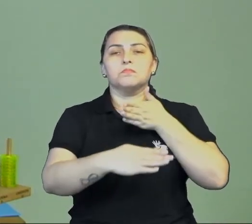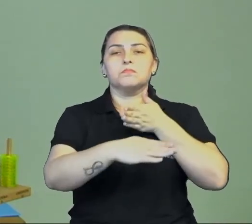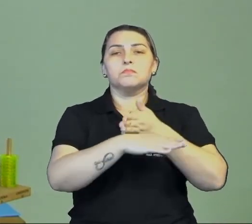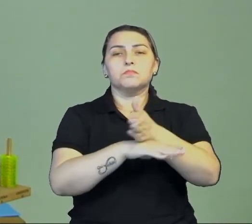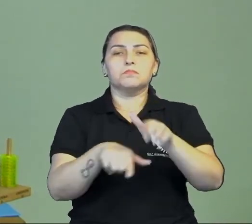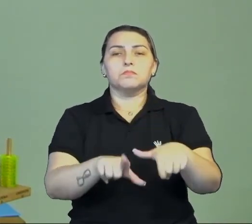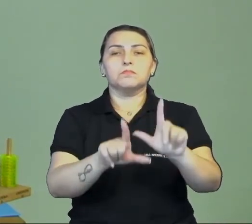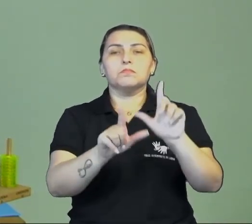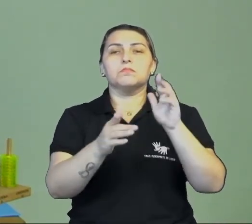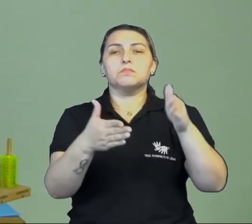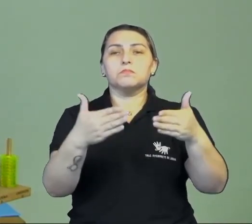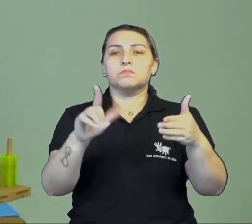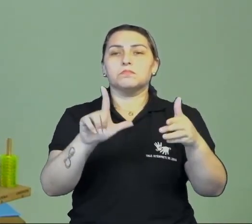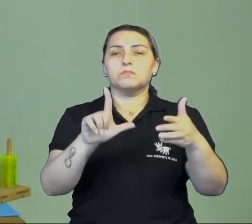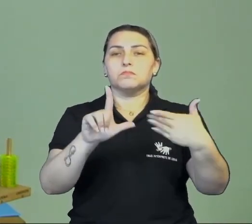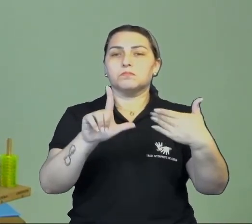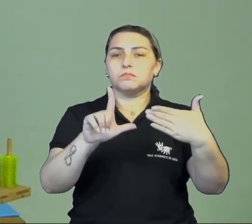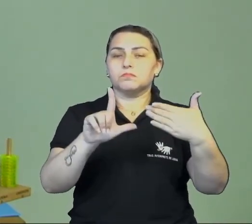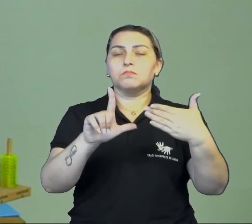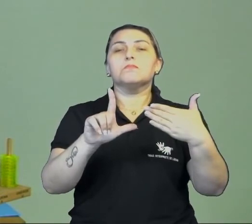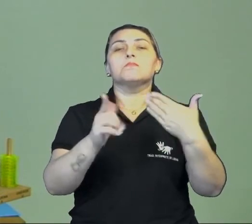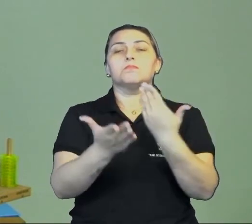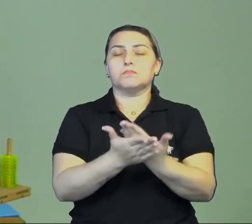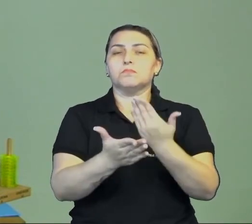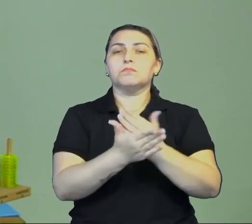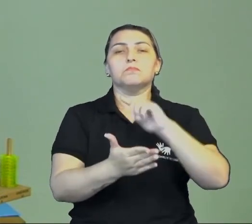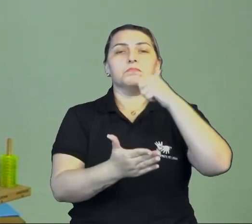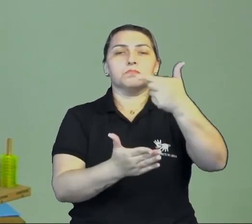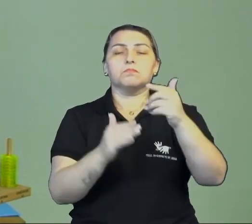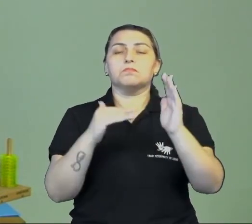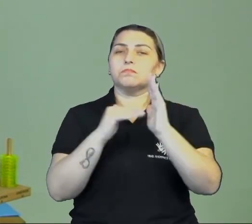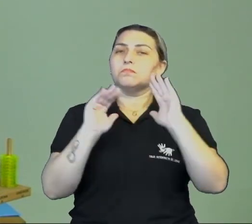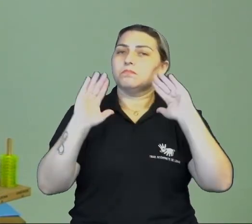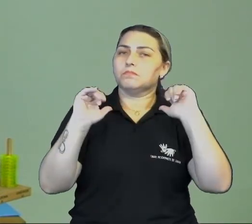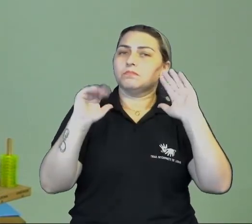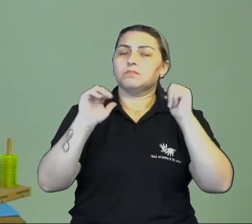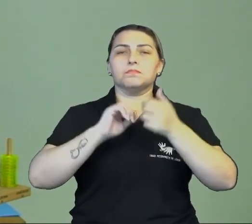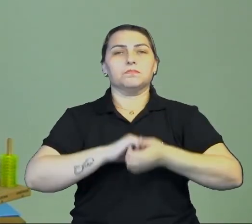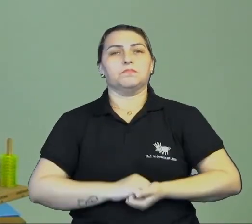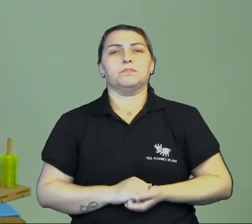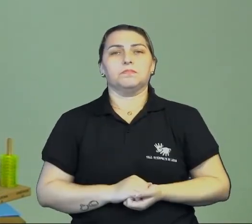plataforma Eduque. Nela você vai ter acesso a essa aula e às outras. Até mais!